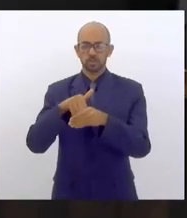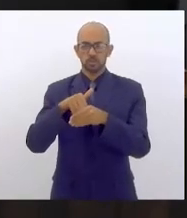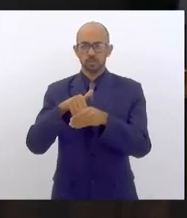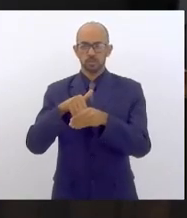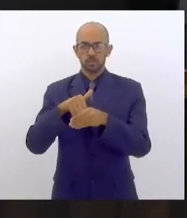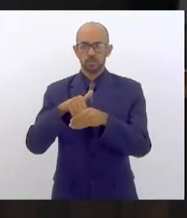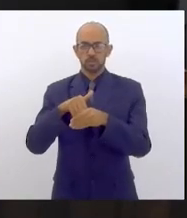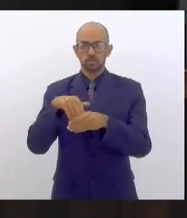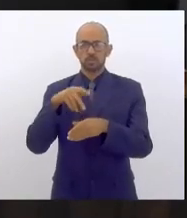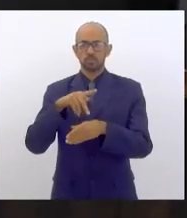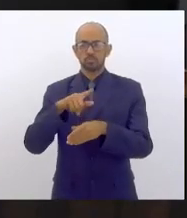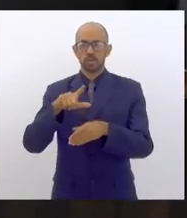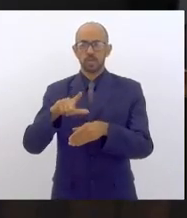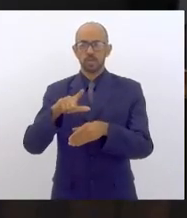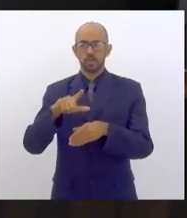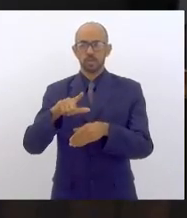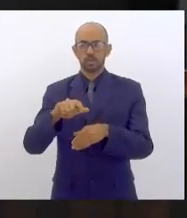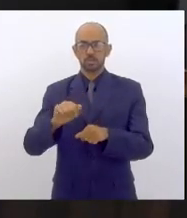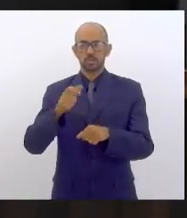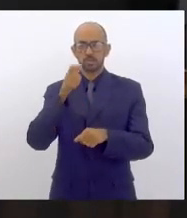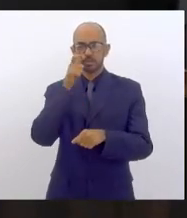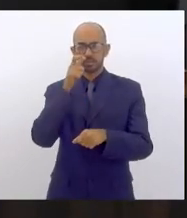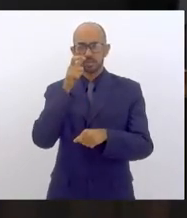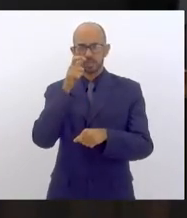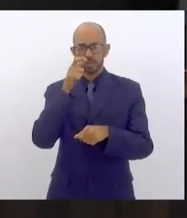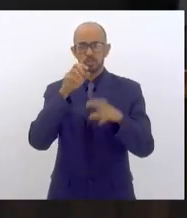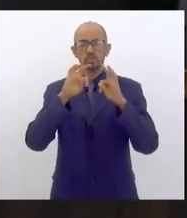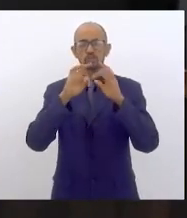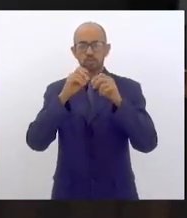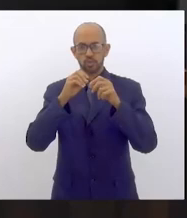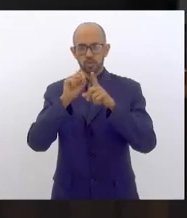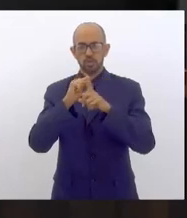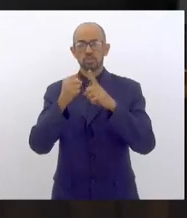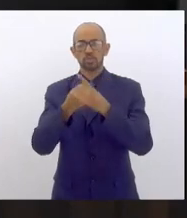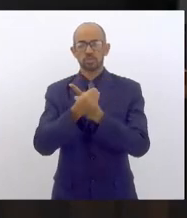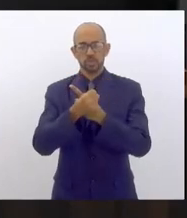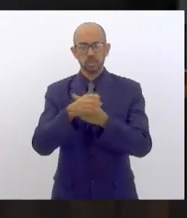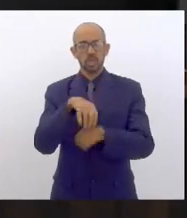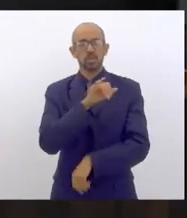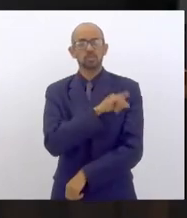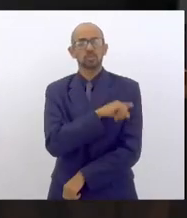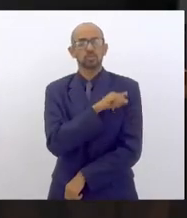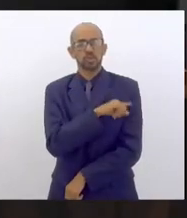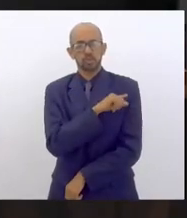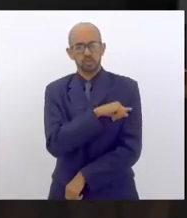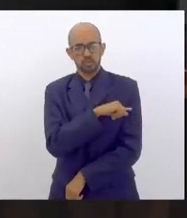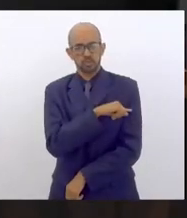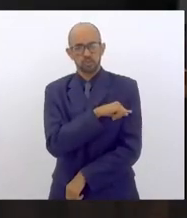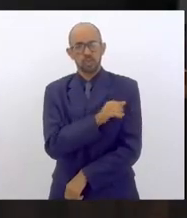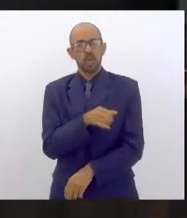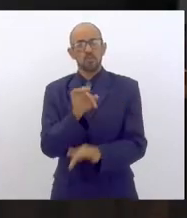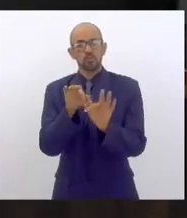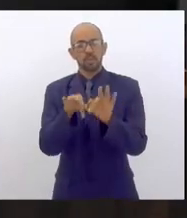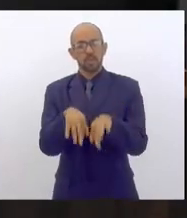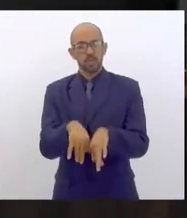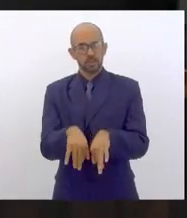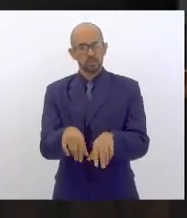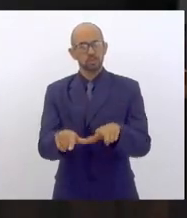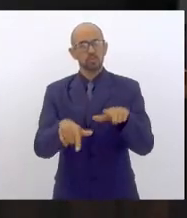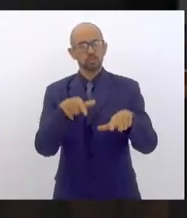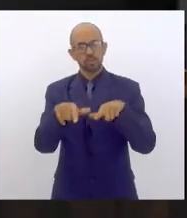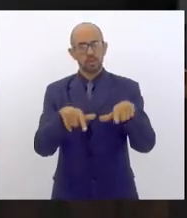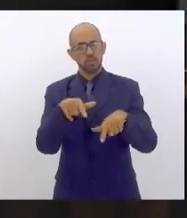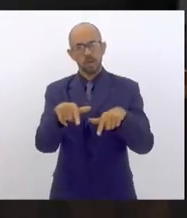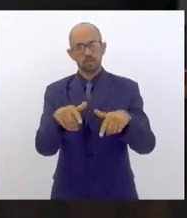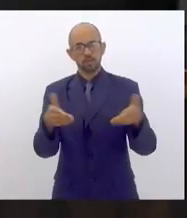dos projetos de lei de interesse de toda a sociedade fluminense. Então, dou por encerrados os trabalhos